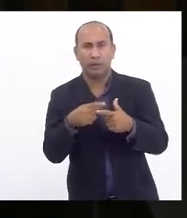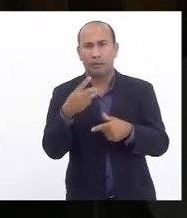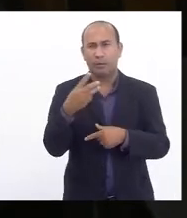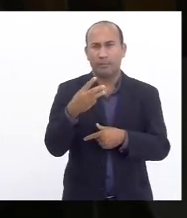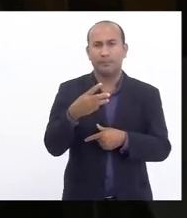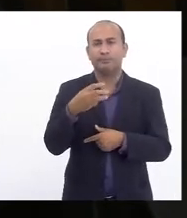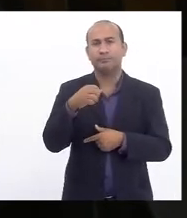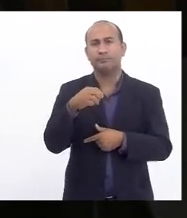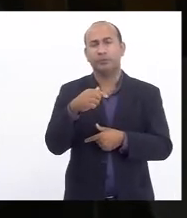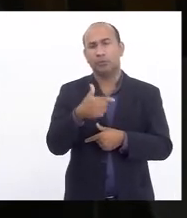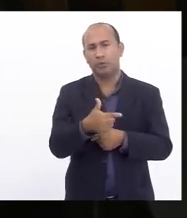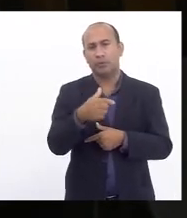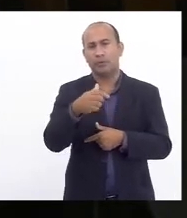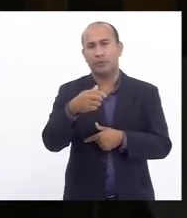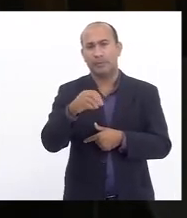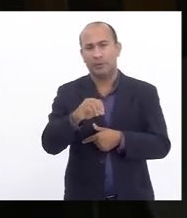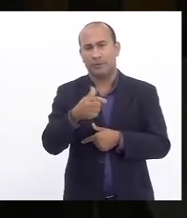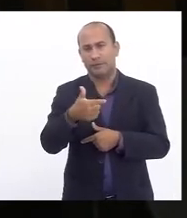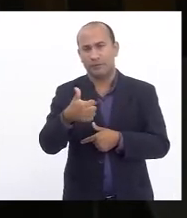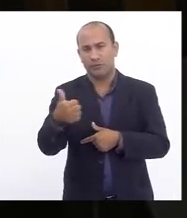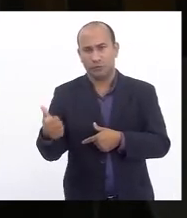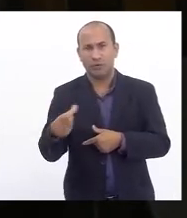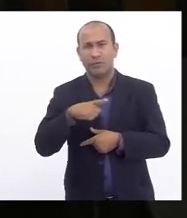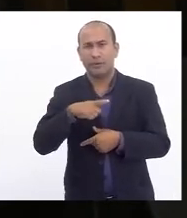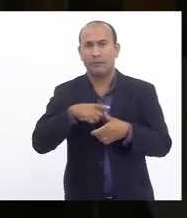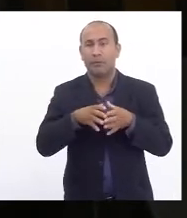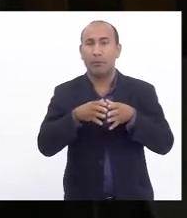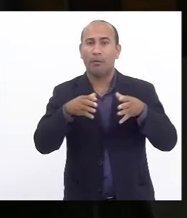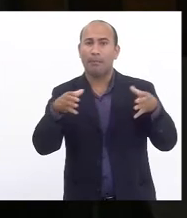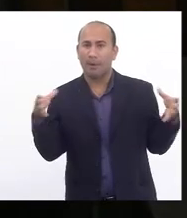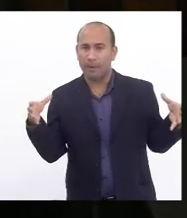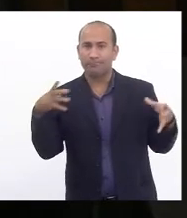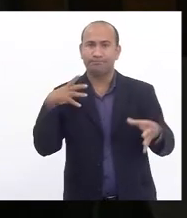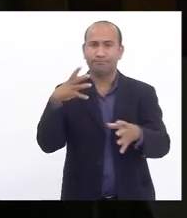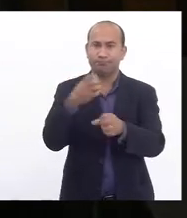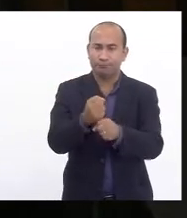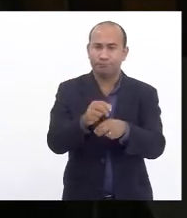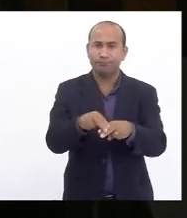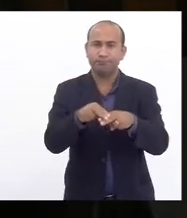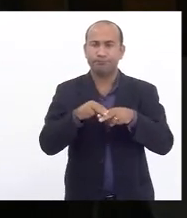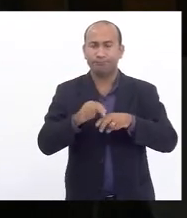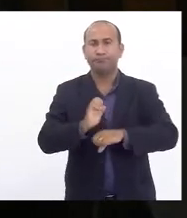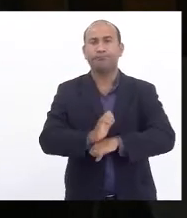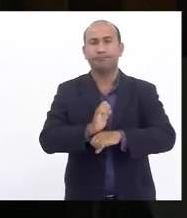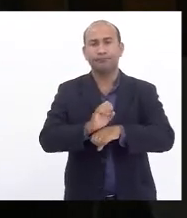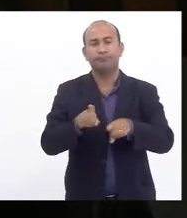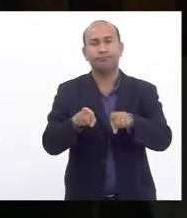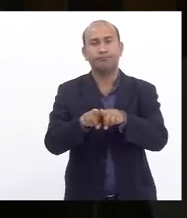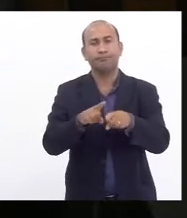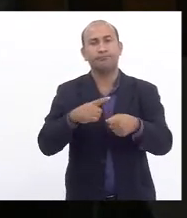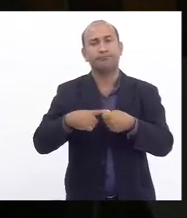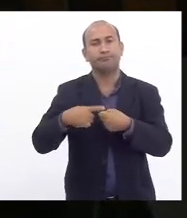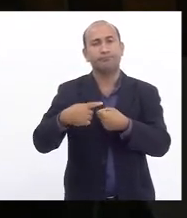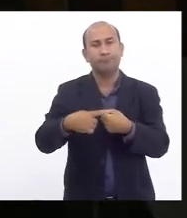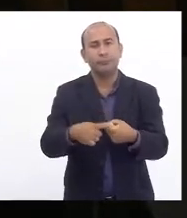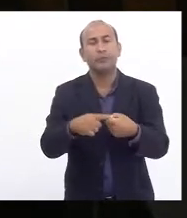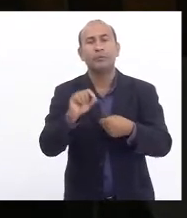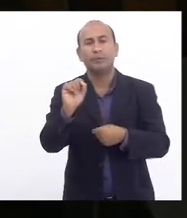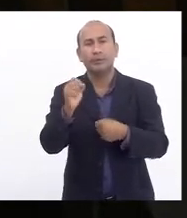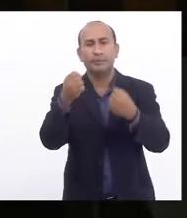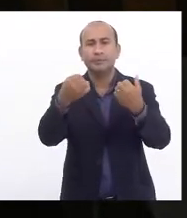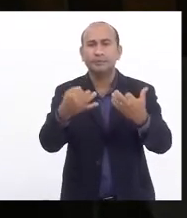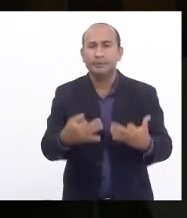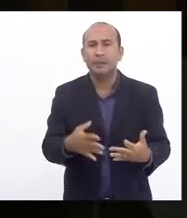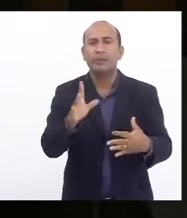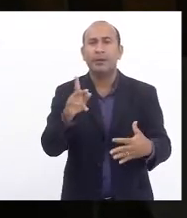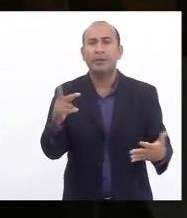de 2006 1 já ouvi o aumento na arrecadação dessas Receitas por parte do estado e dos Municípios O que significa que a